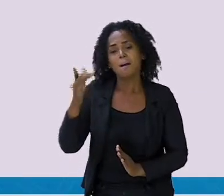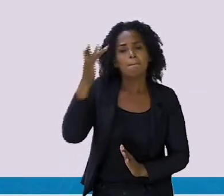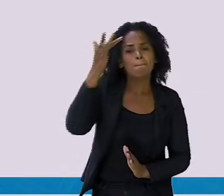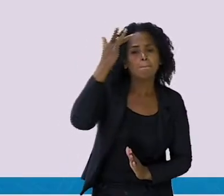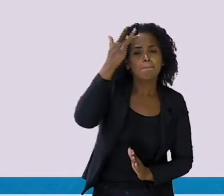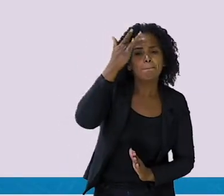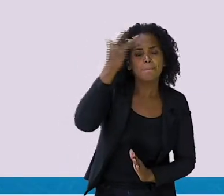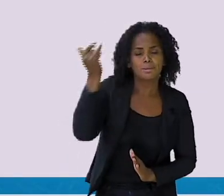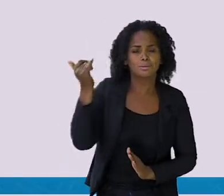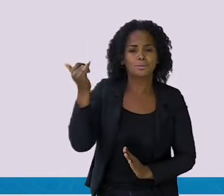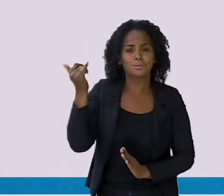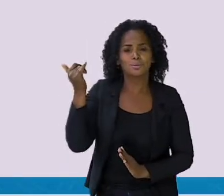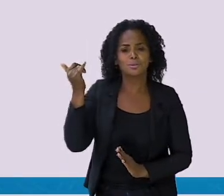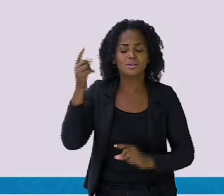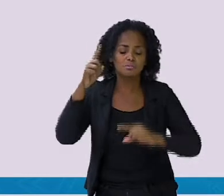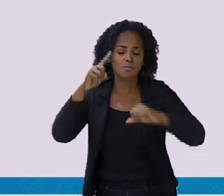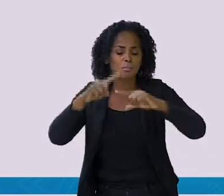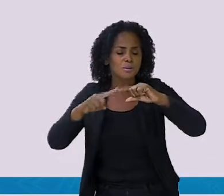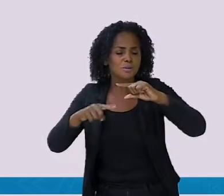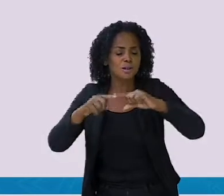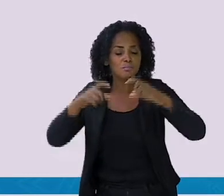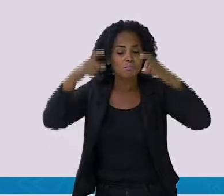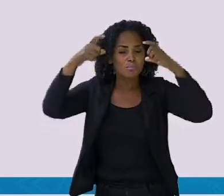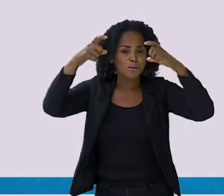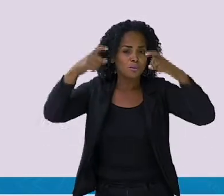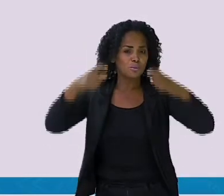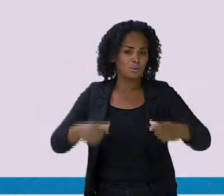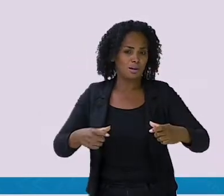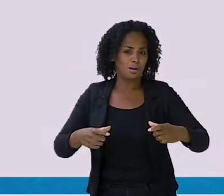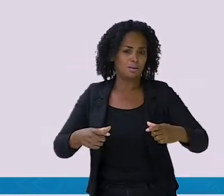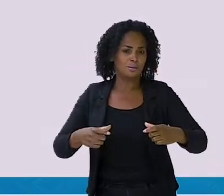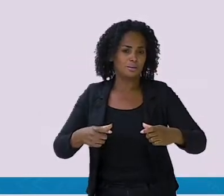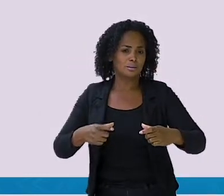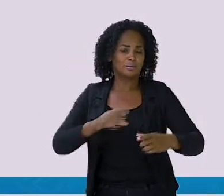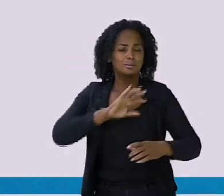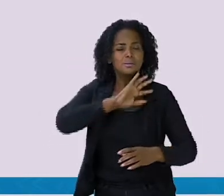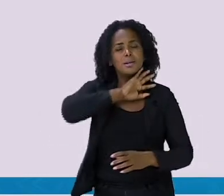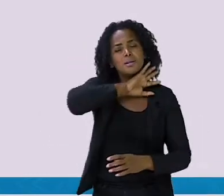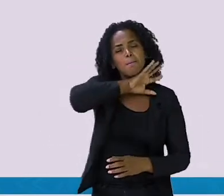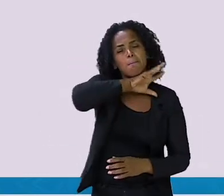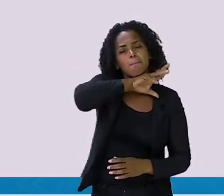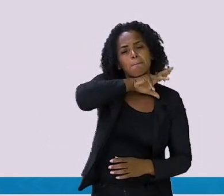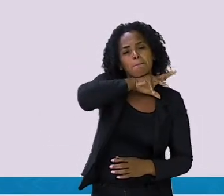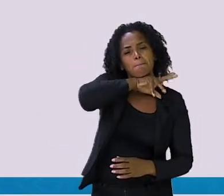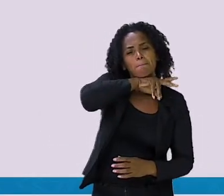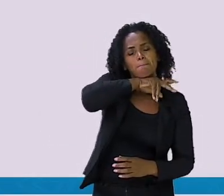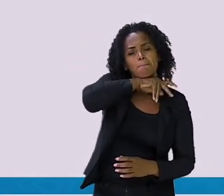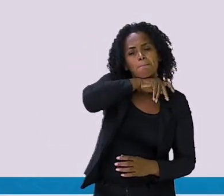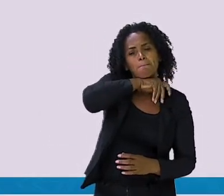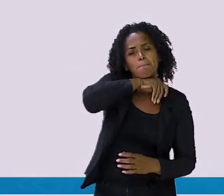objetos, lugares, animais, ações,